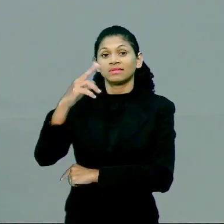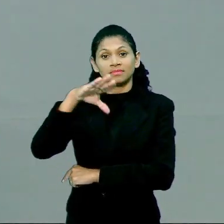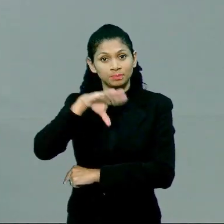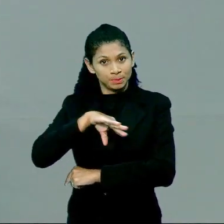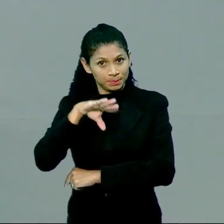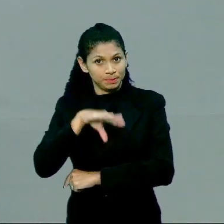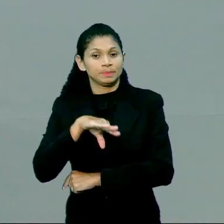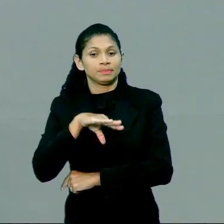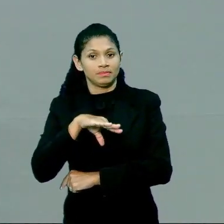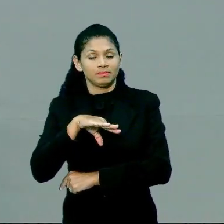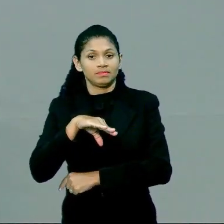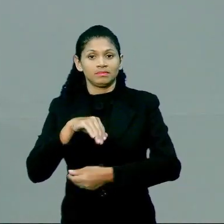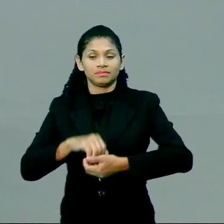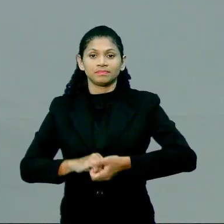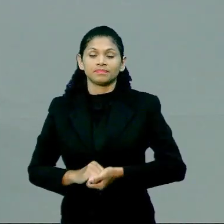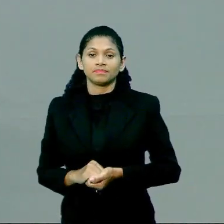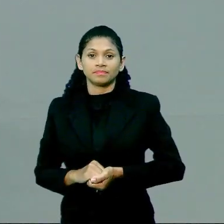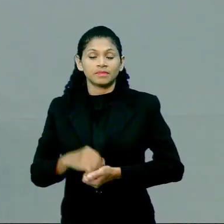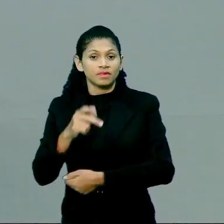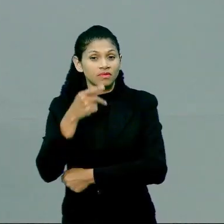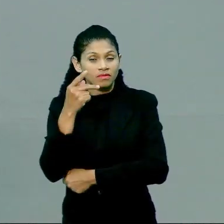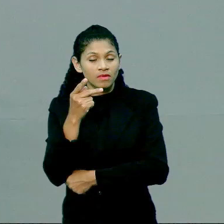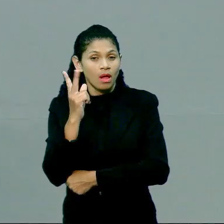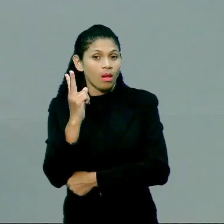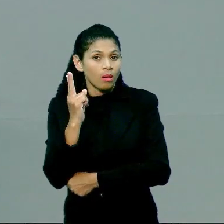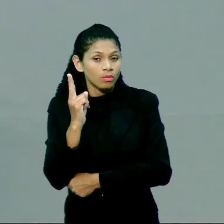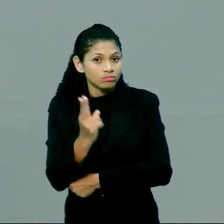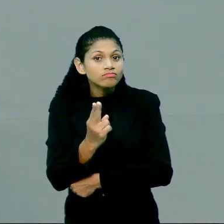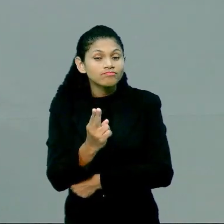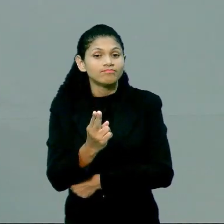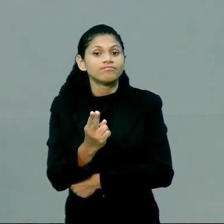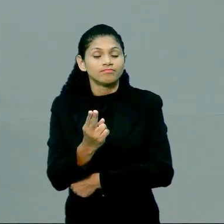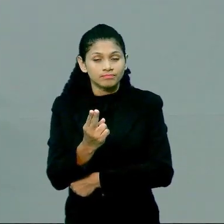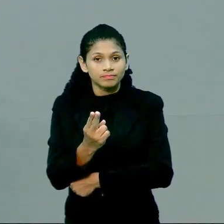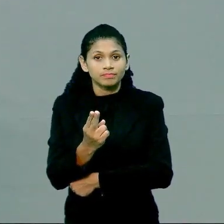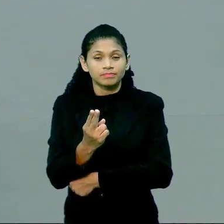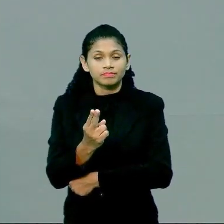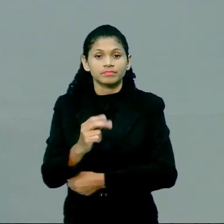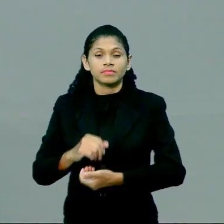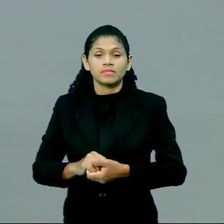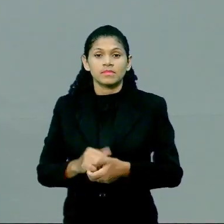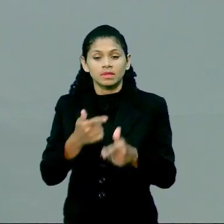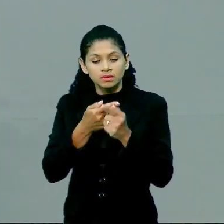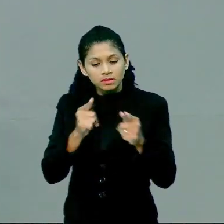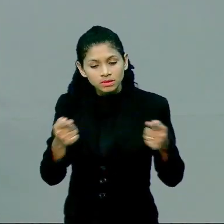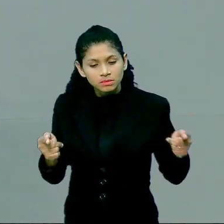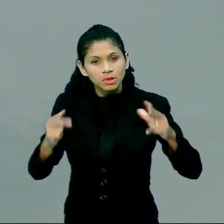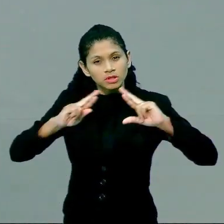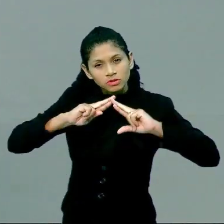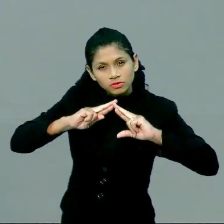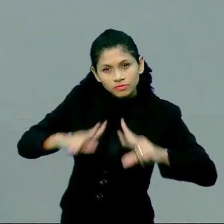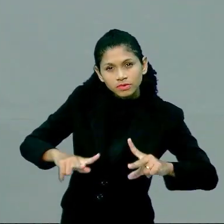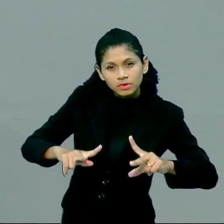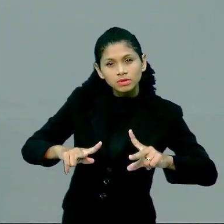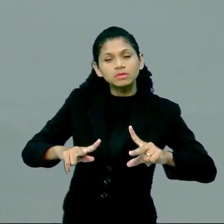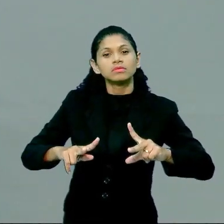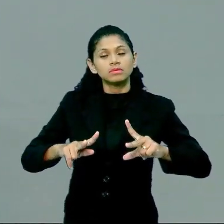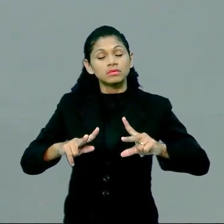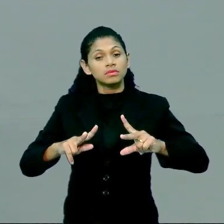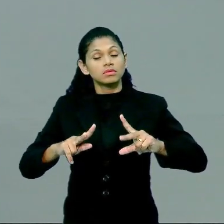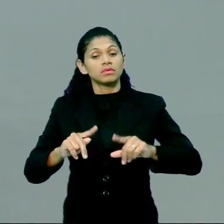a mesma coisa porém é claro que é gramática é diferente o código é outro nós temos uma outra língua